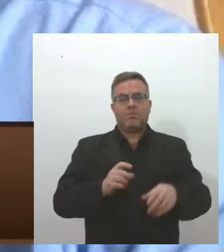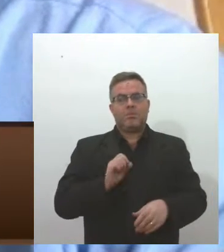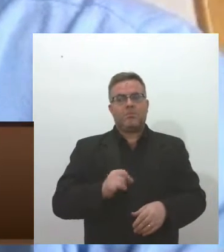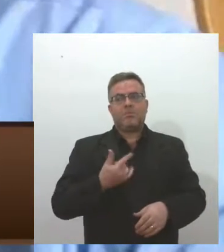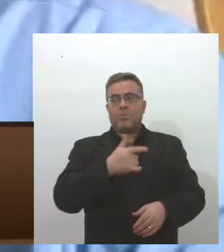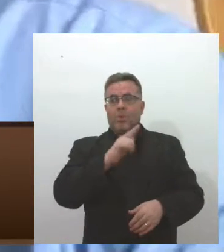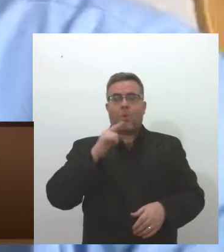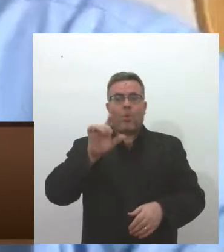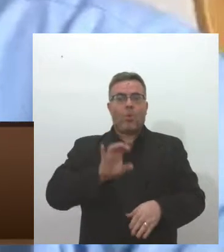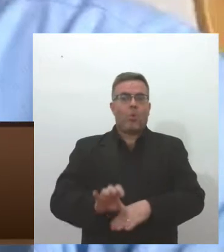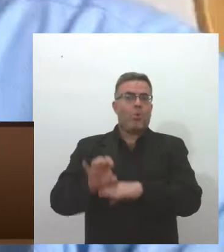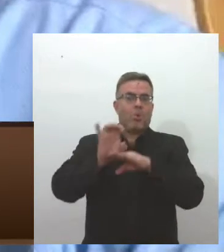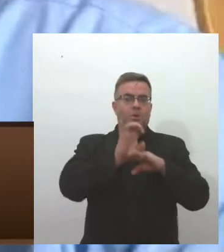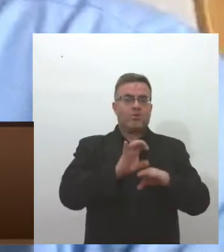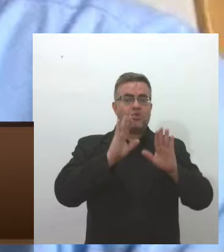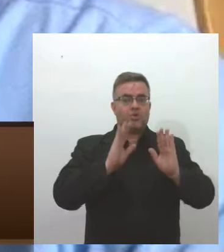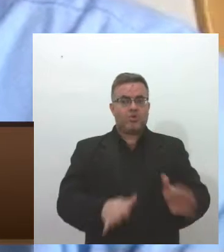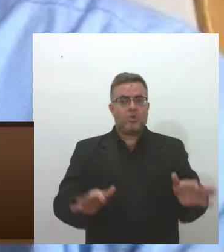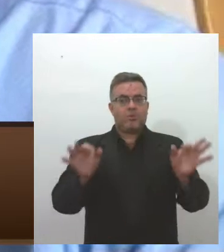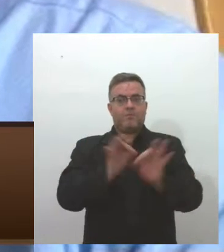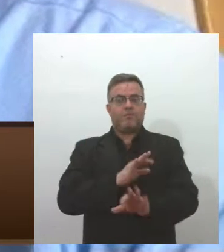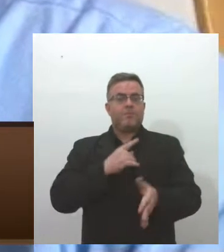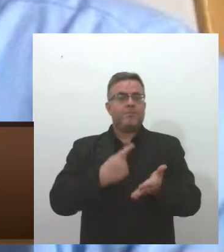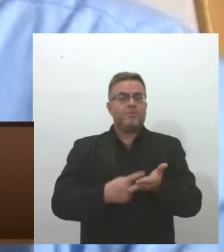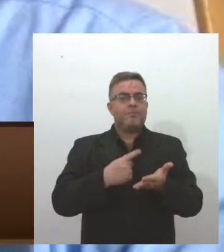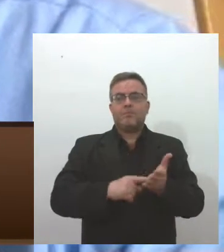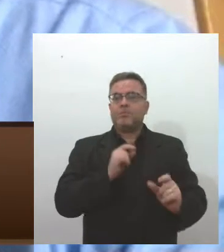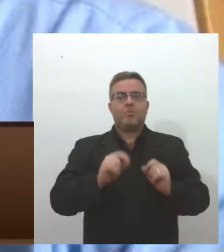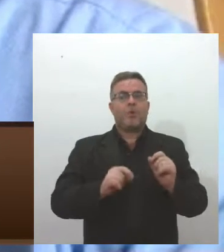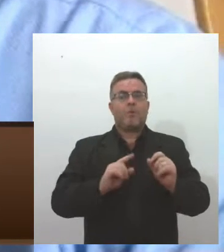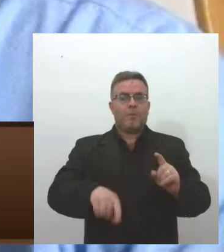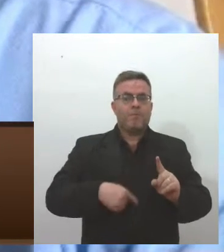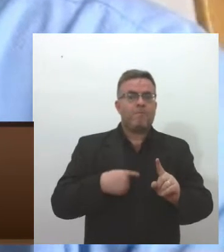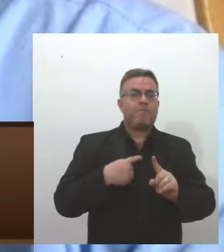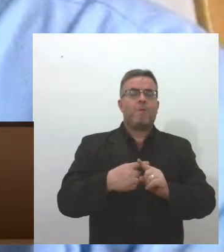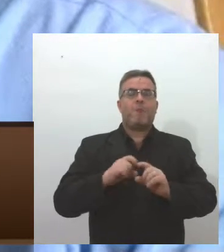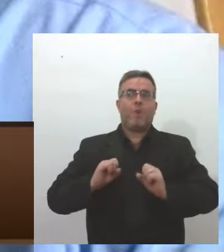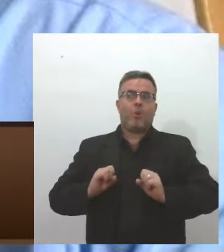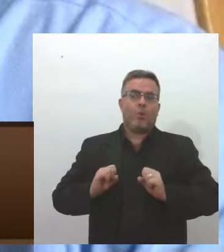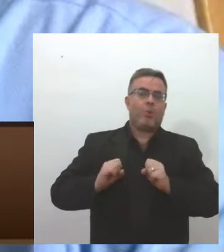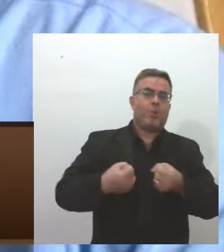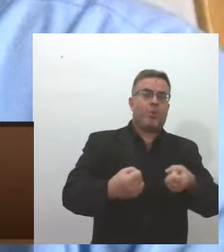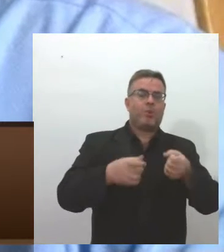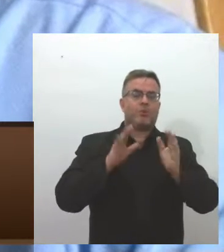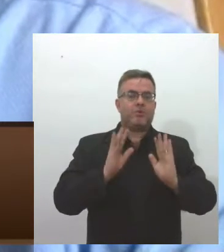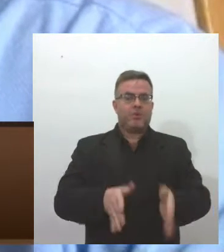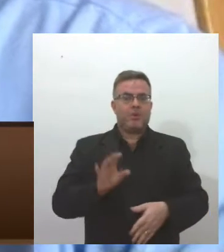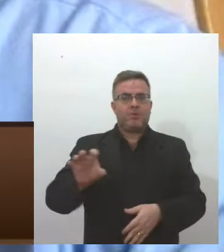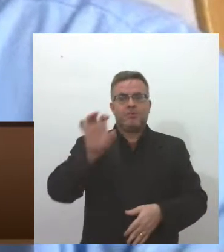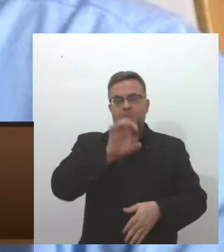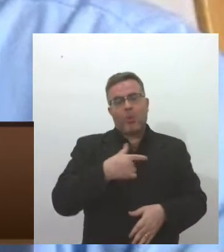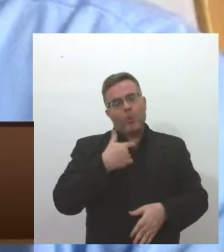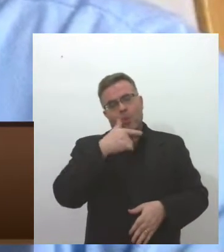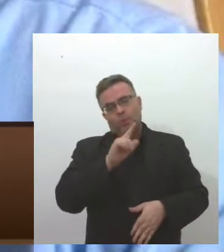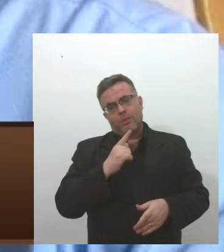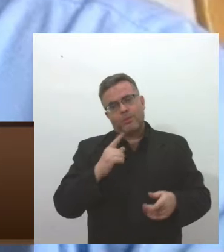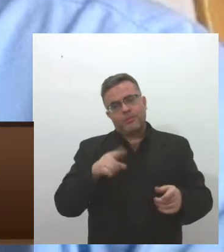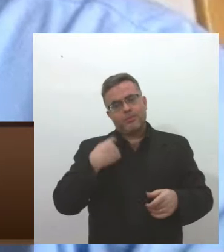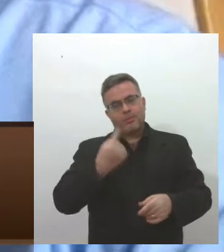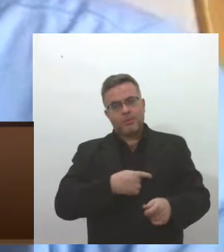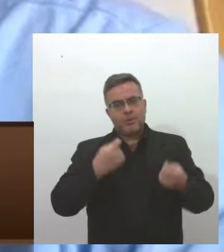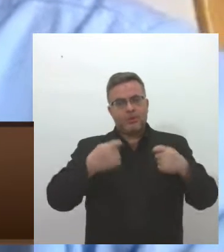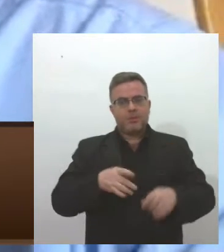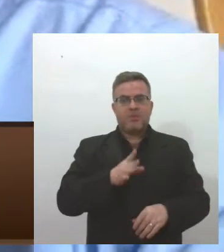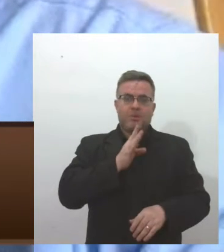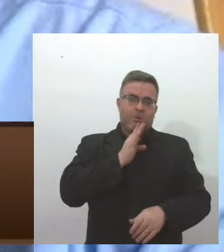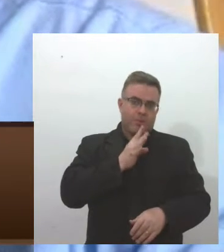estados, eles já estão fazendo com muita força há muito tempo. Então, nós precisamos reconhecer que esse